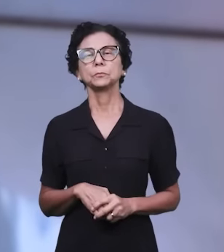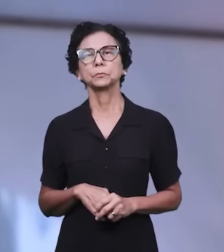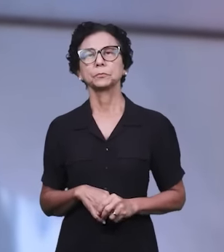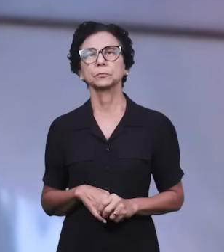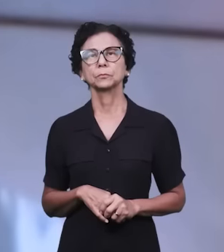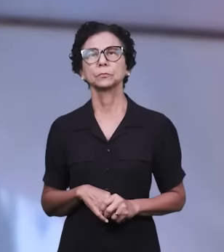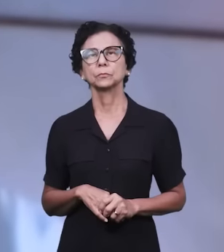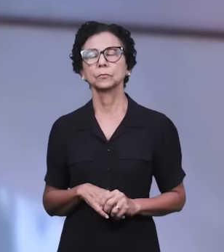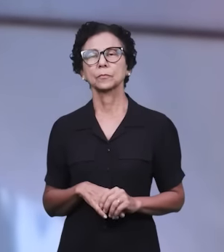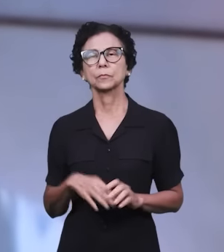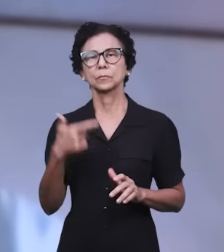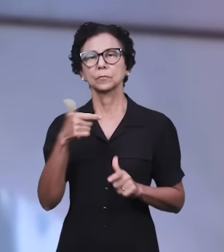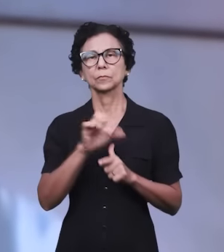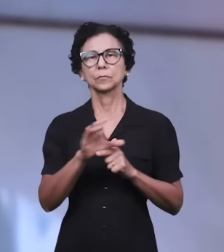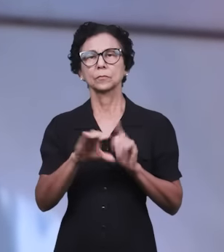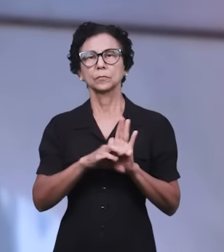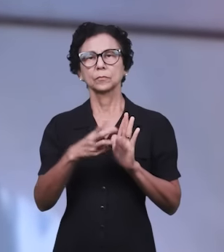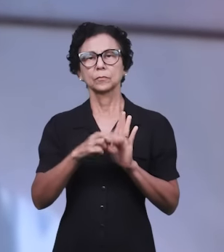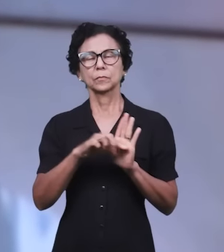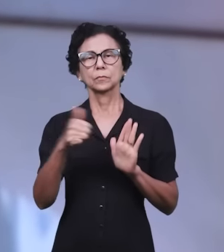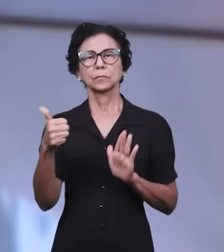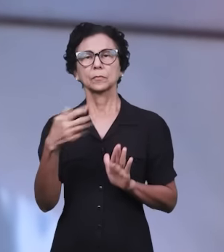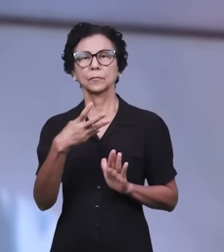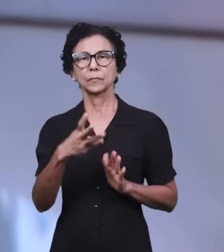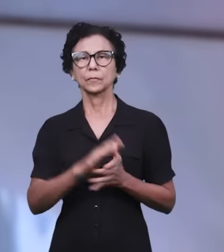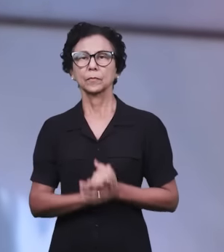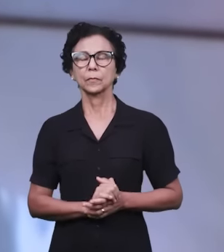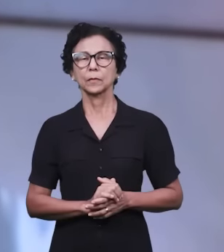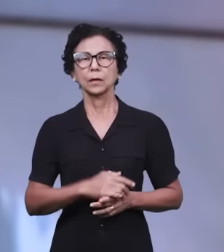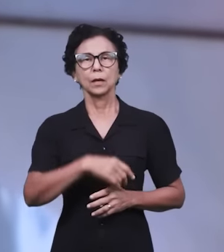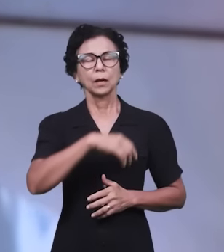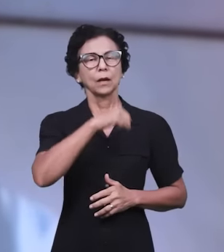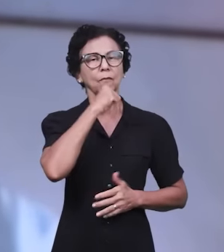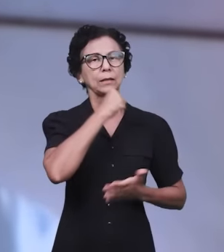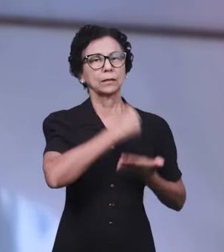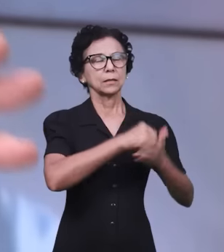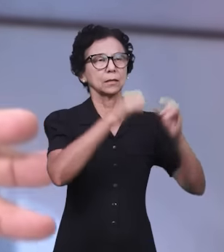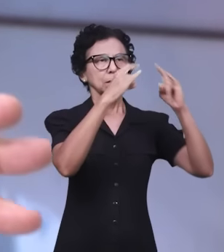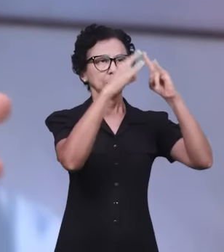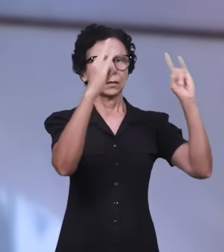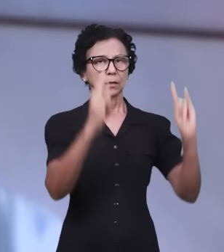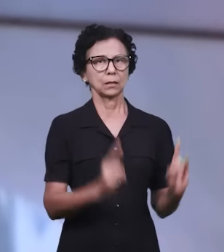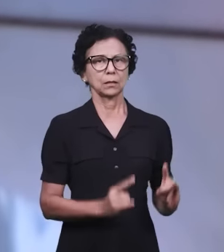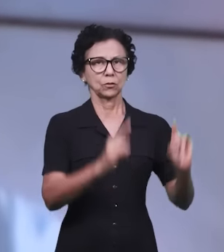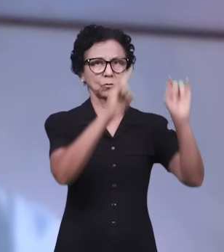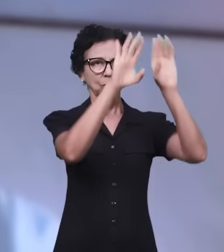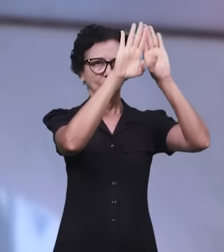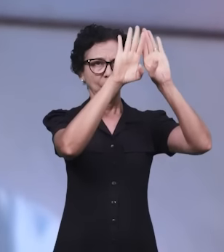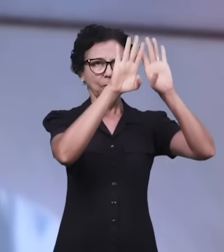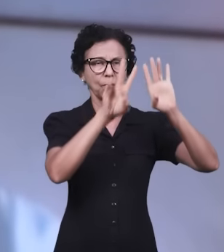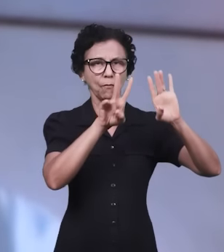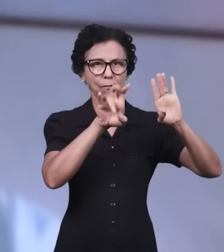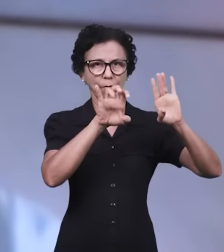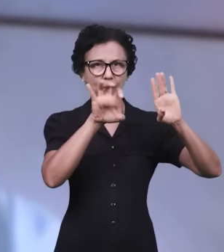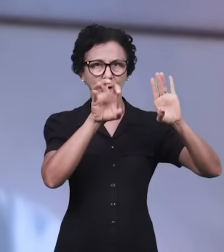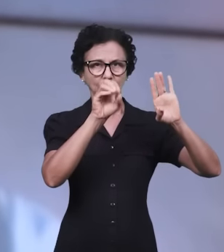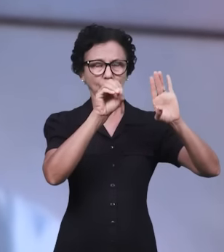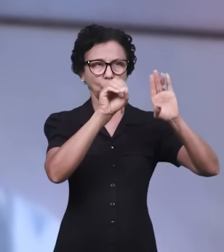2 Coríntios 3,14 diz que o véu será tirado. Esse véu do Velho Testamento já